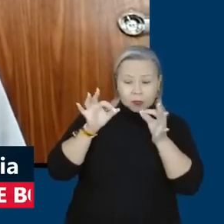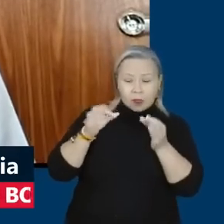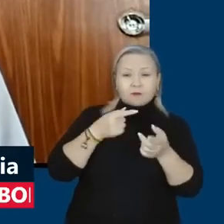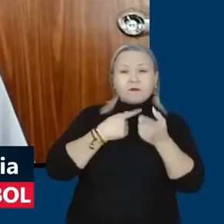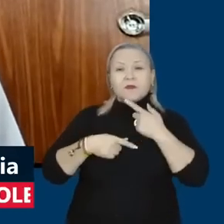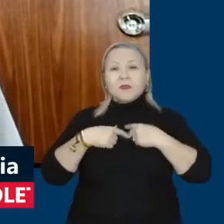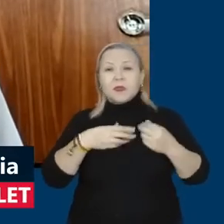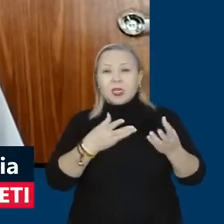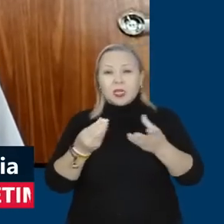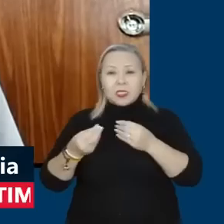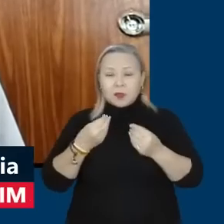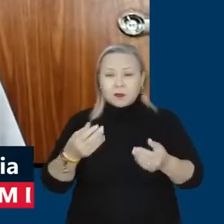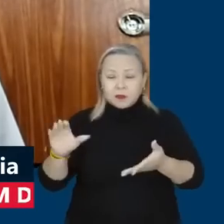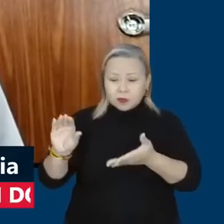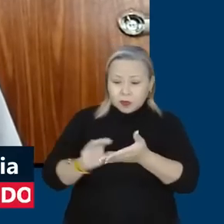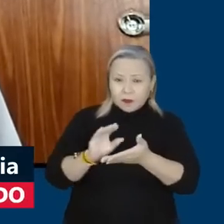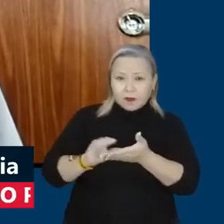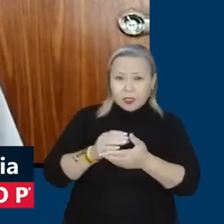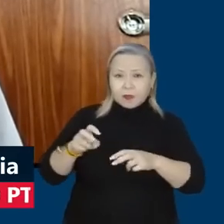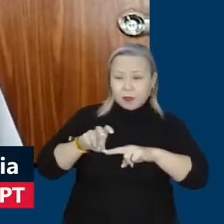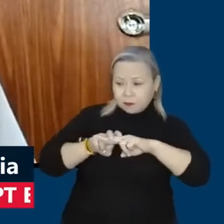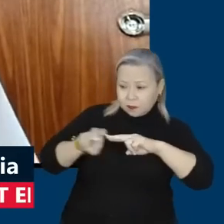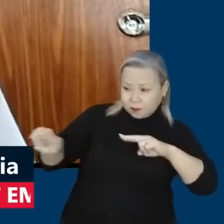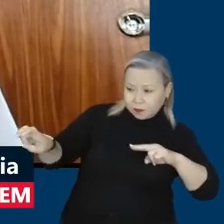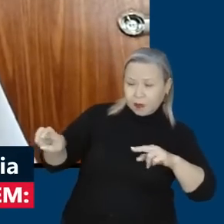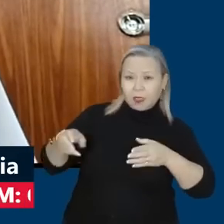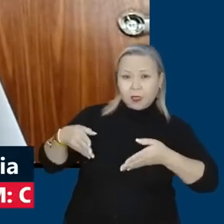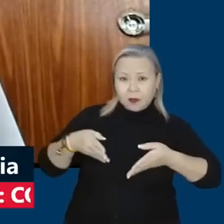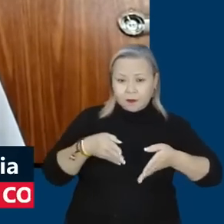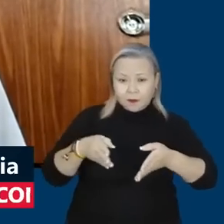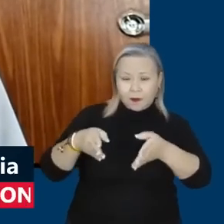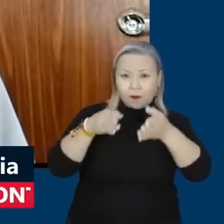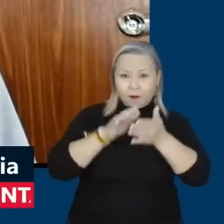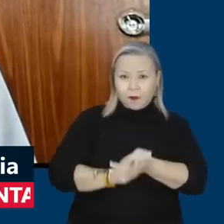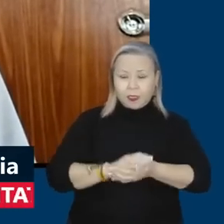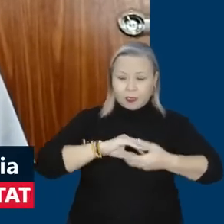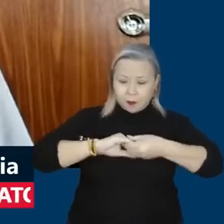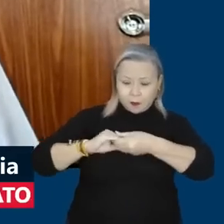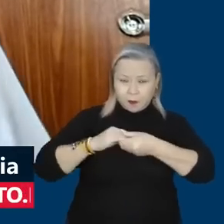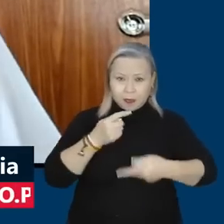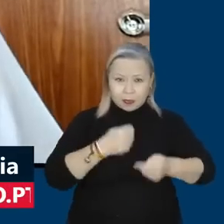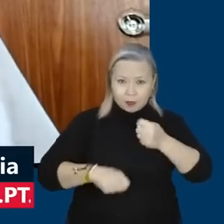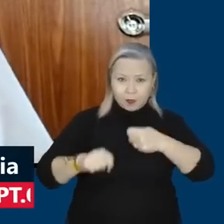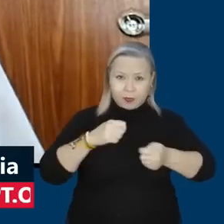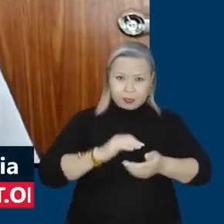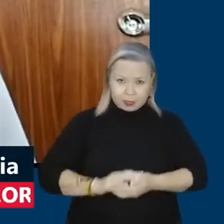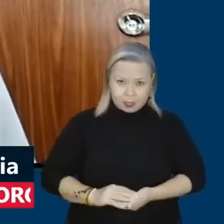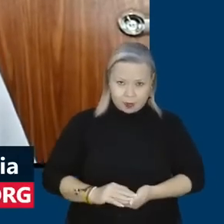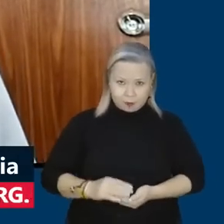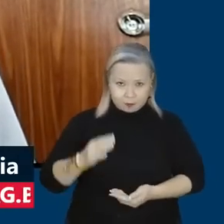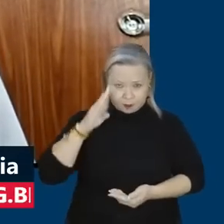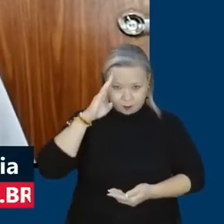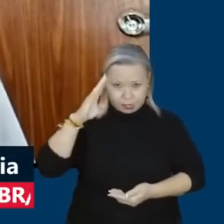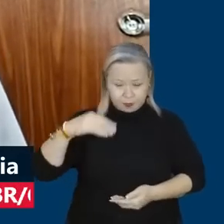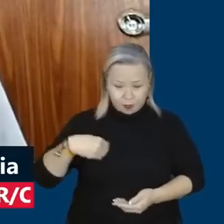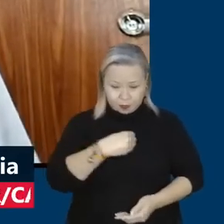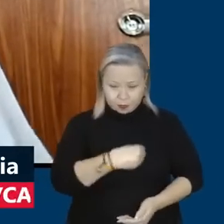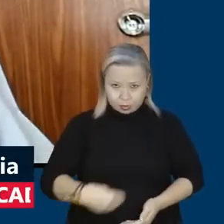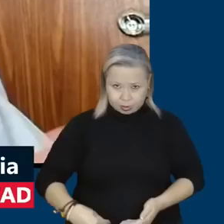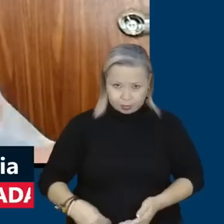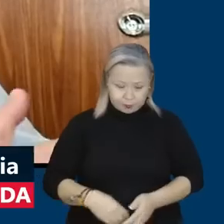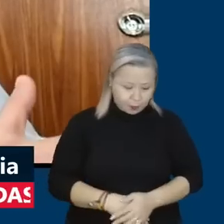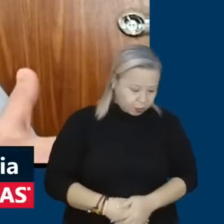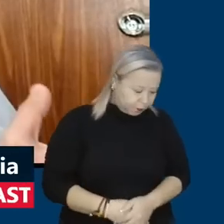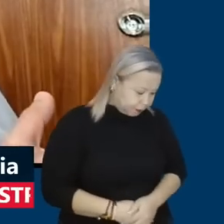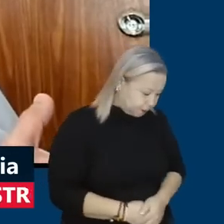investimentos já em ferrovias, em rodovias, ela é o nosso principal parceiro comercial. Então, aprofundar relações com a China, coisa